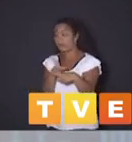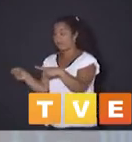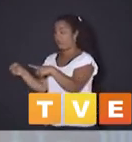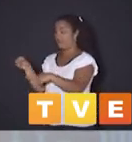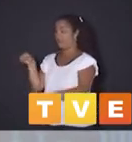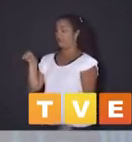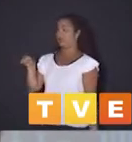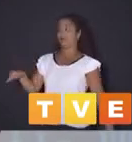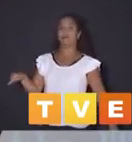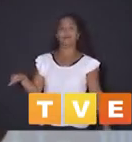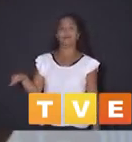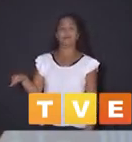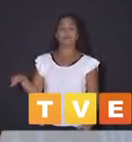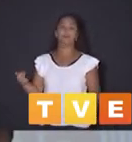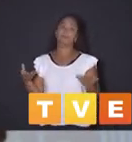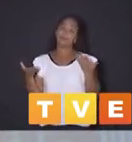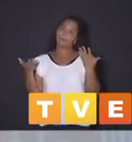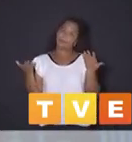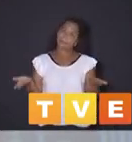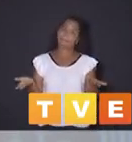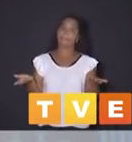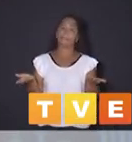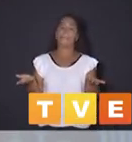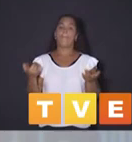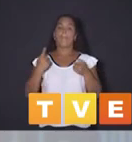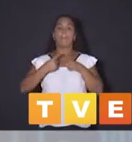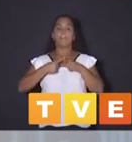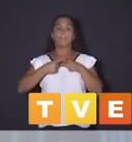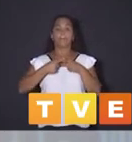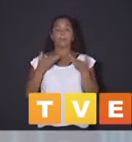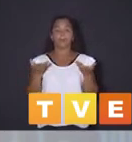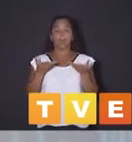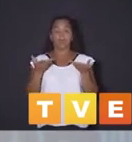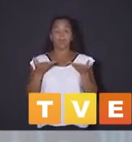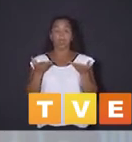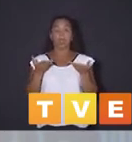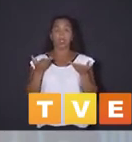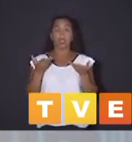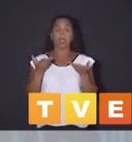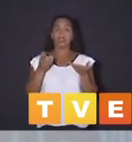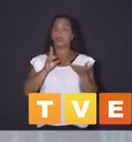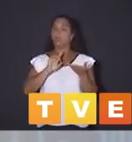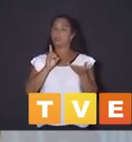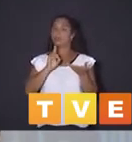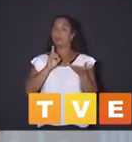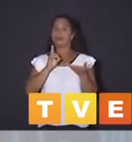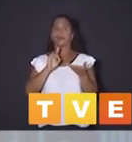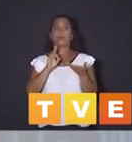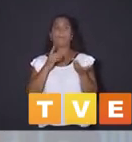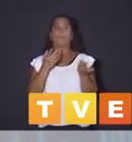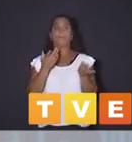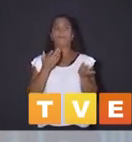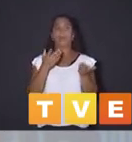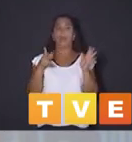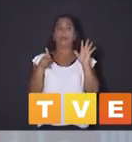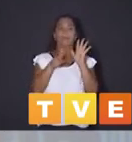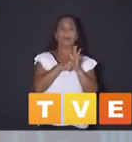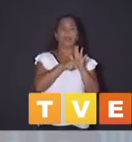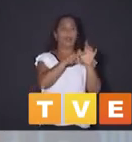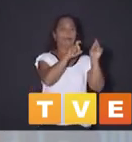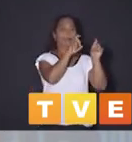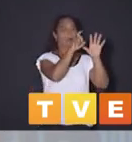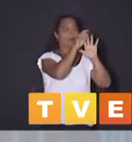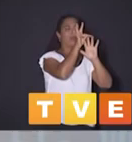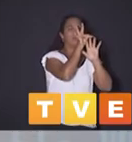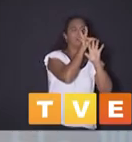esses algoritmos por isso que eu falo em cima de plene porque é uma coisa interna uma coisa como um programa tradicional do computador que é um texto que você